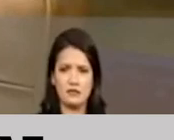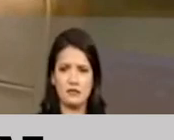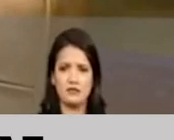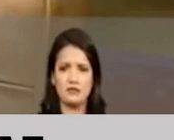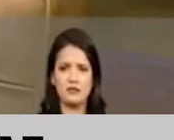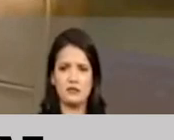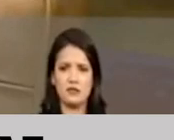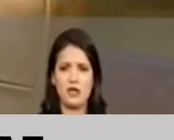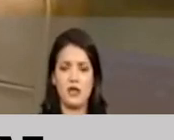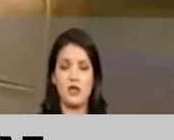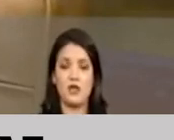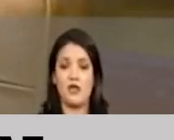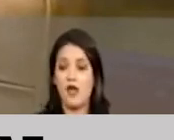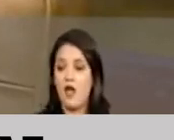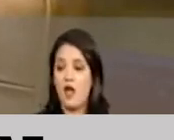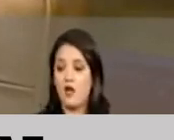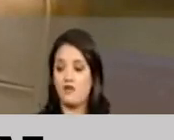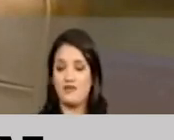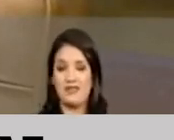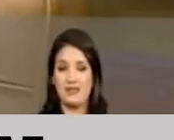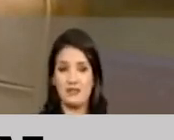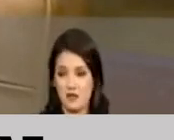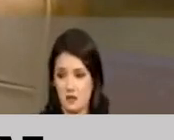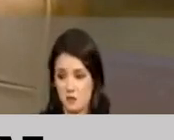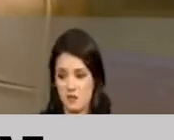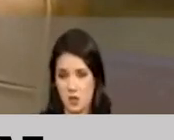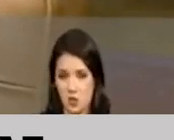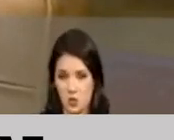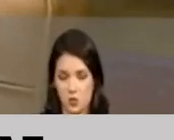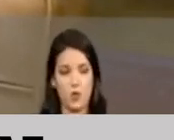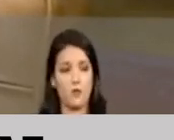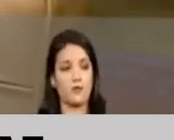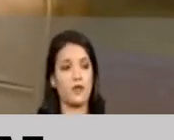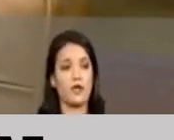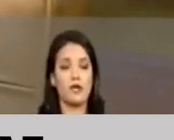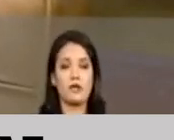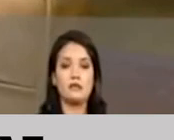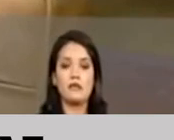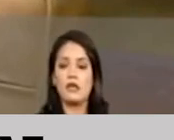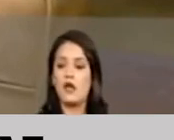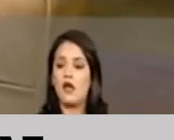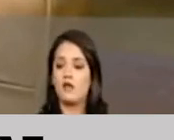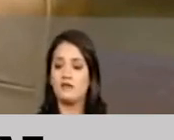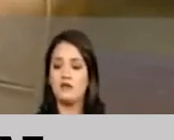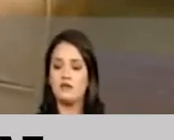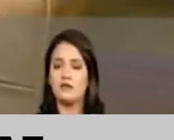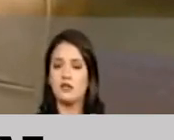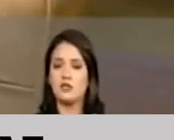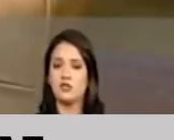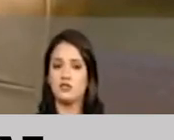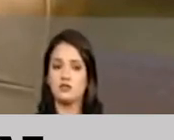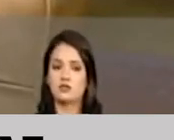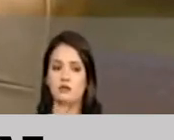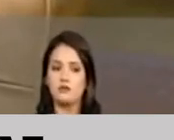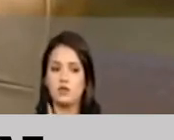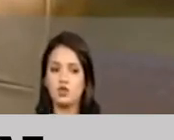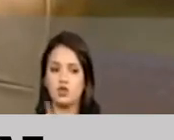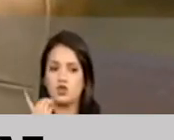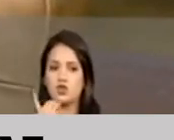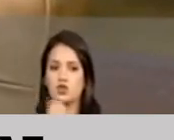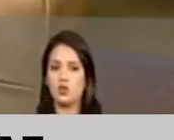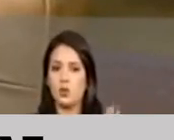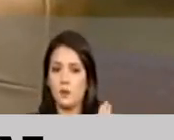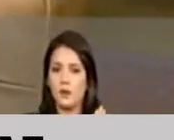nesse caso, o compartilhamento de dados da Receita Federal. Para ela, o objeto do recurso não engloba a unidade de